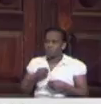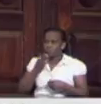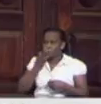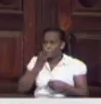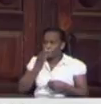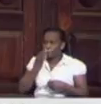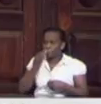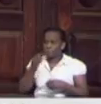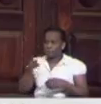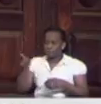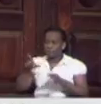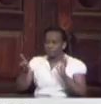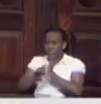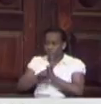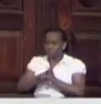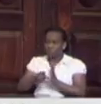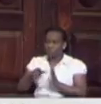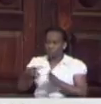ao Legislativo